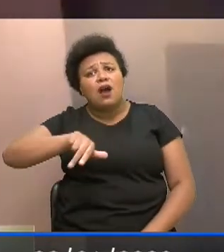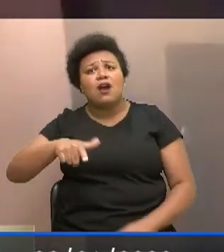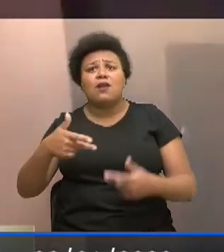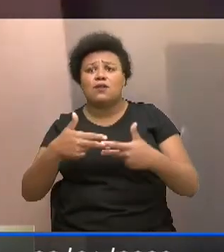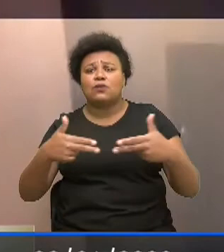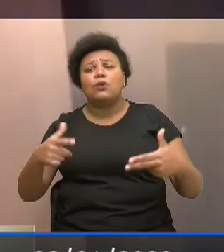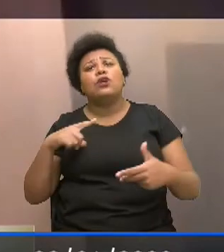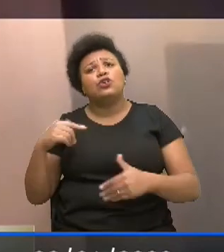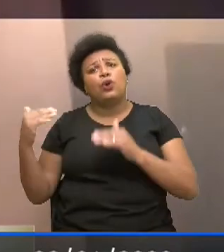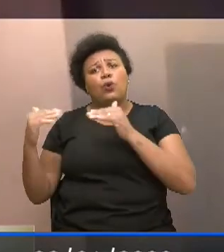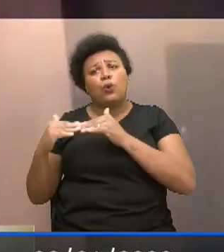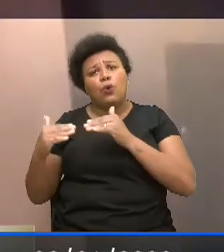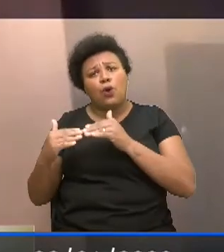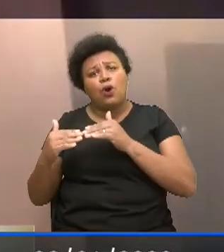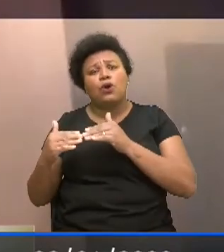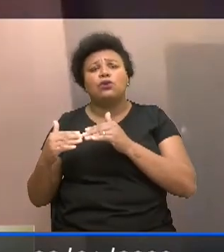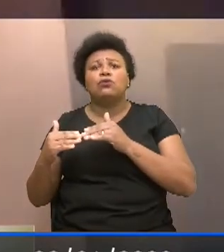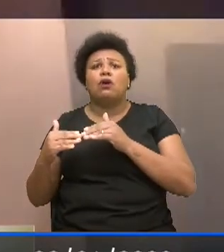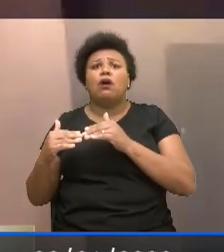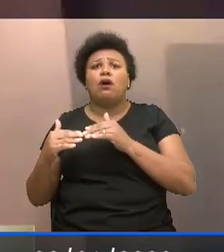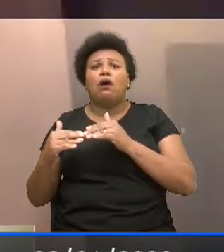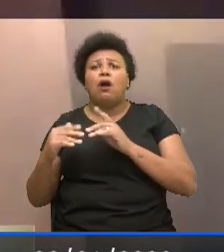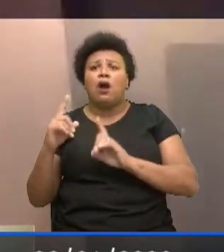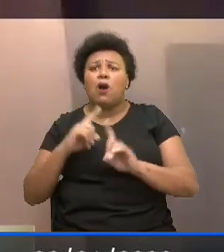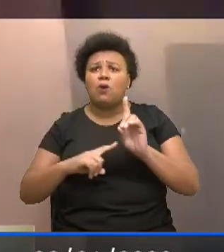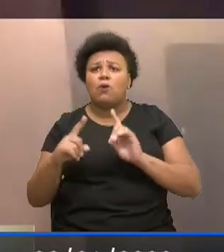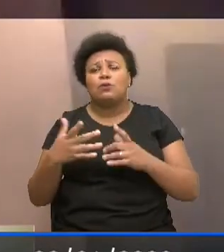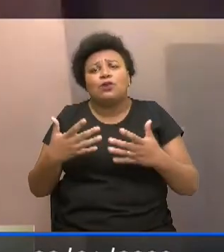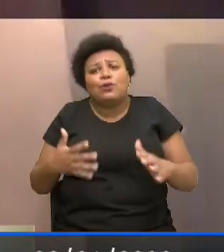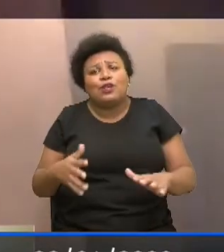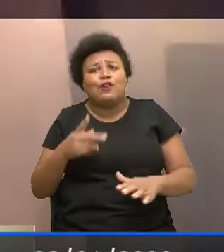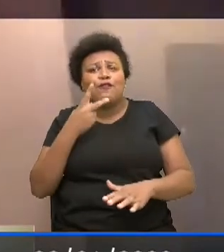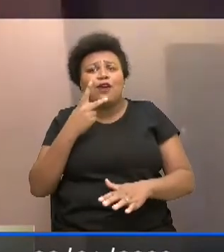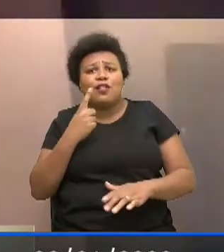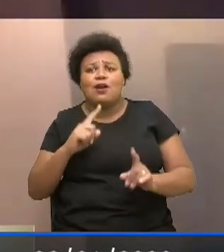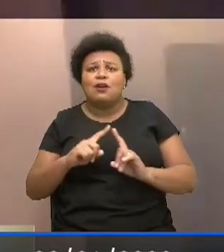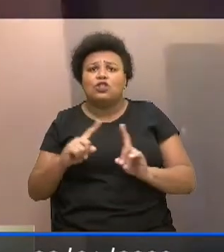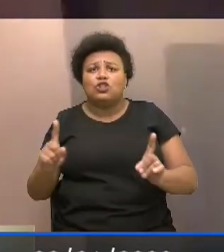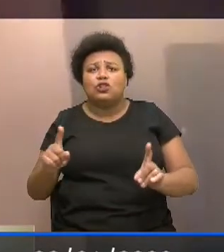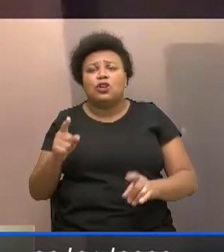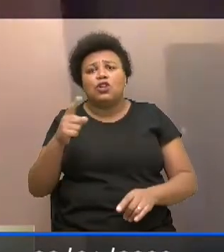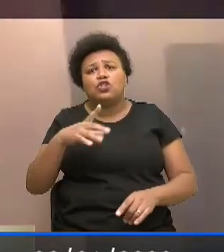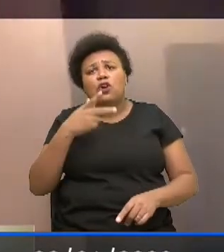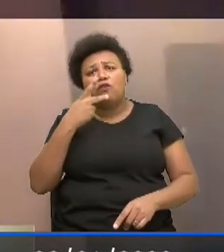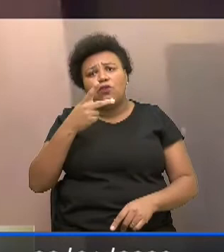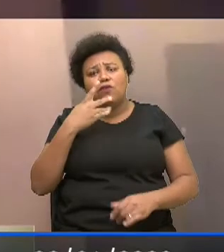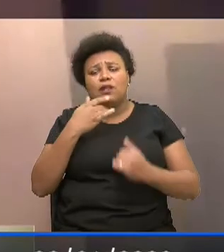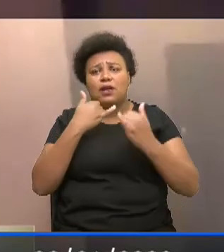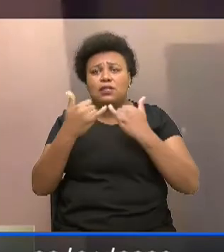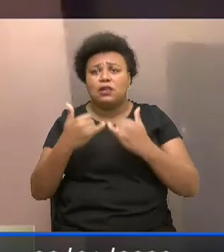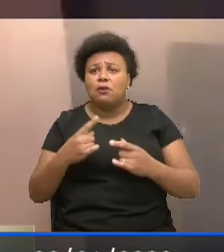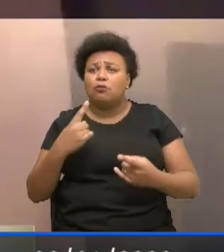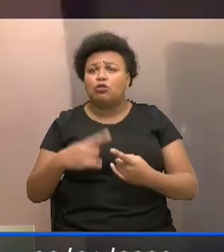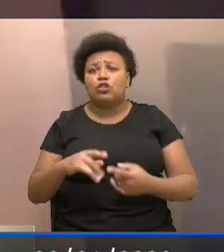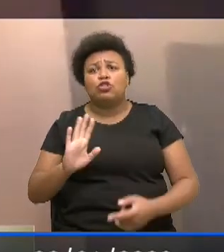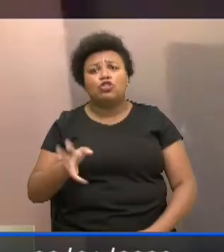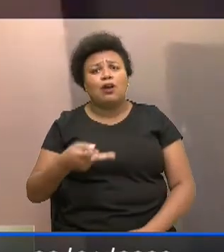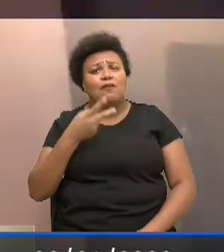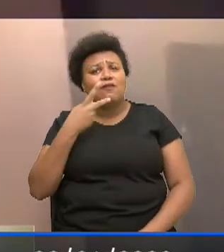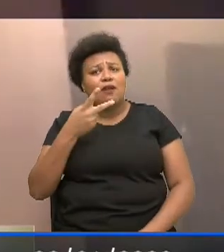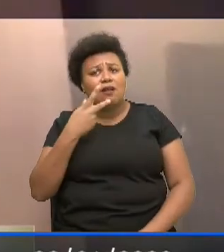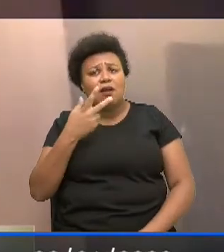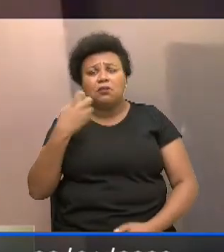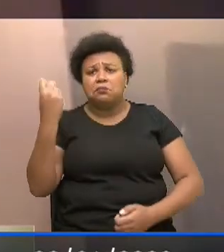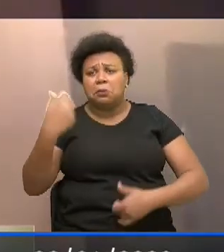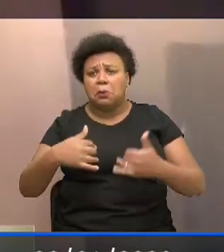tenho concordância, algumas eu queria falar, nem falar, só vou citar, né, porque já foram ditas com muita, muita,